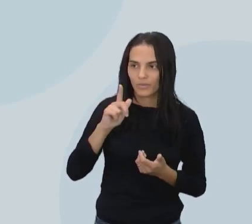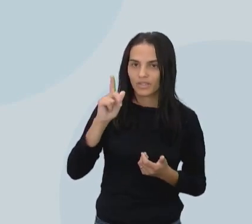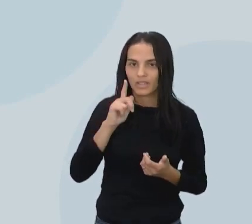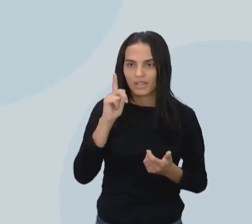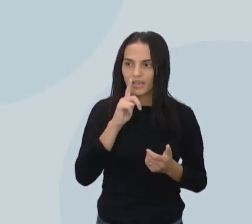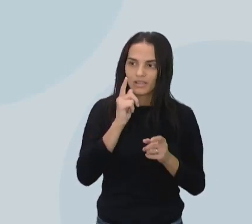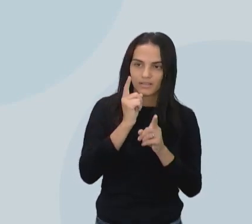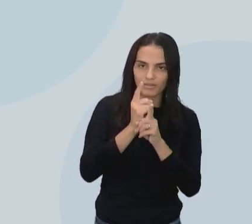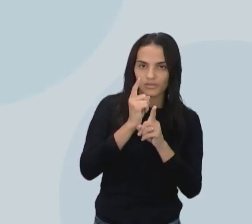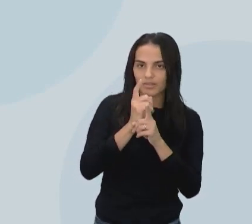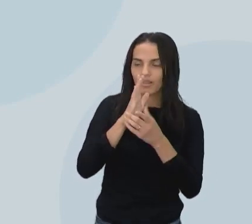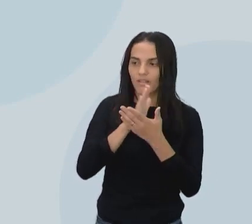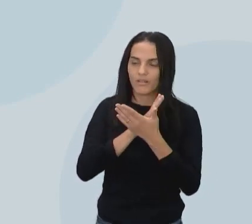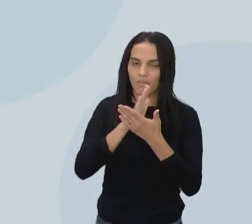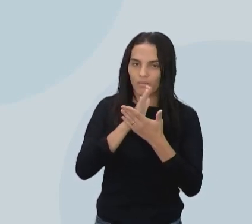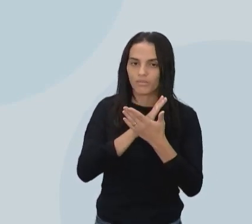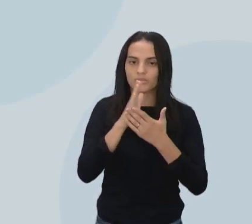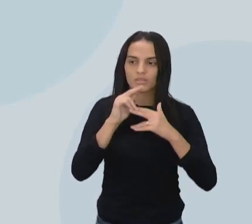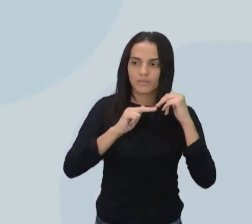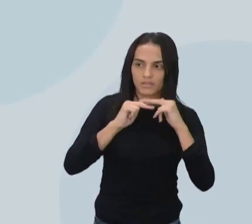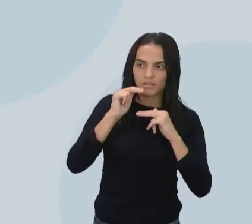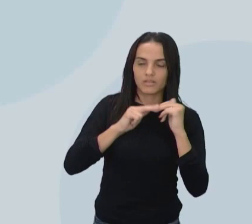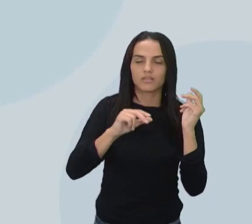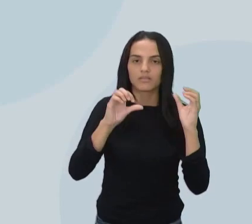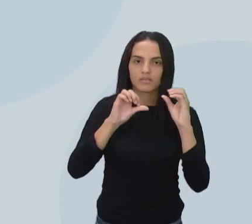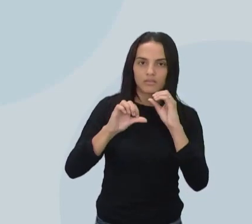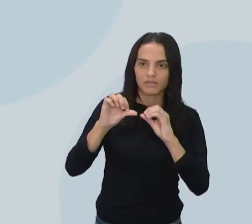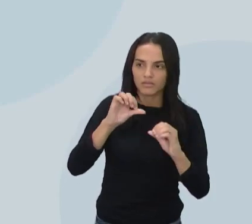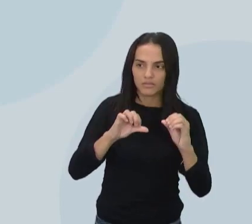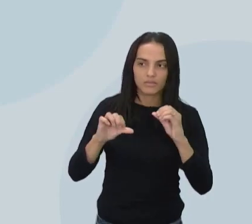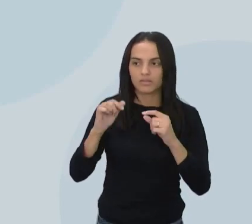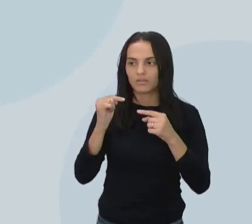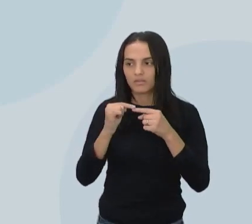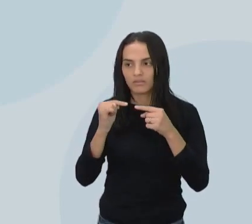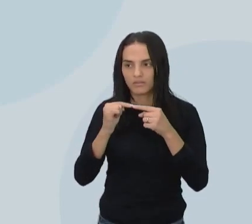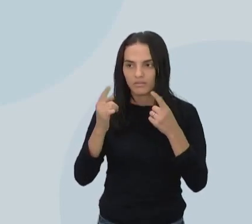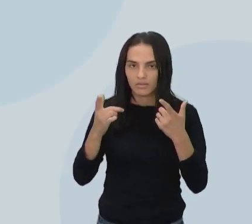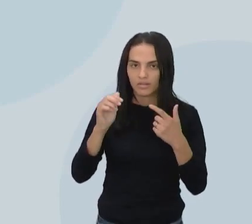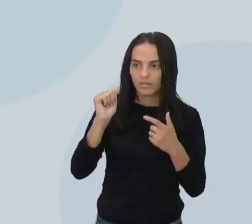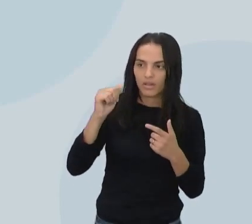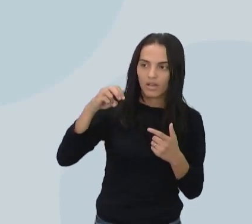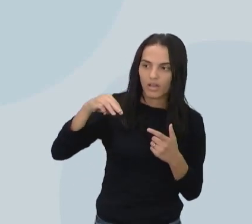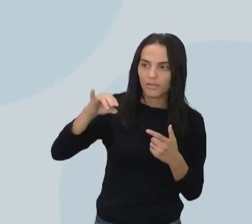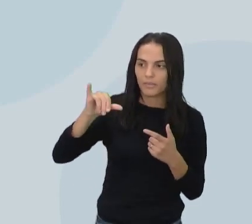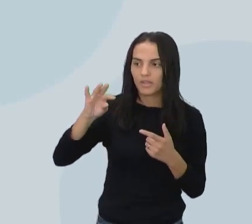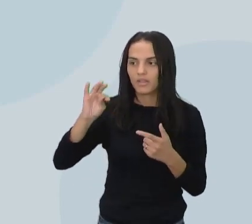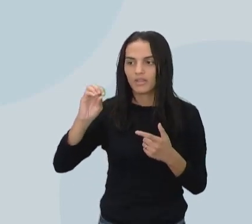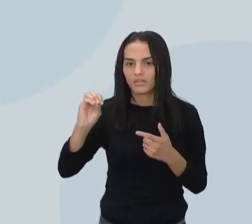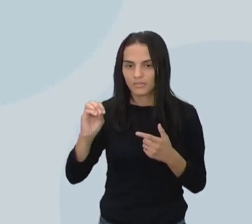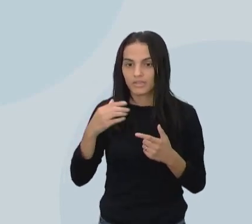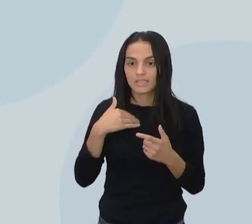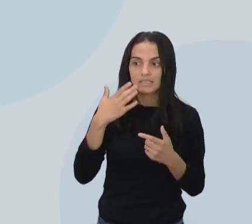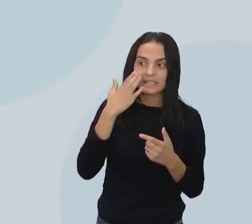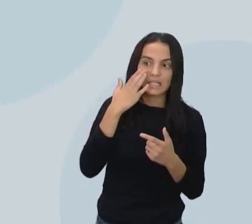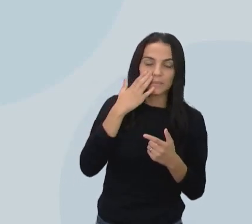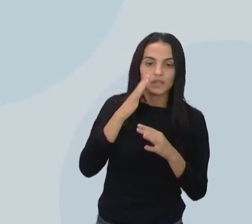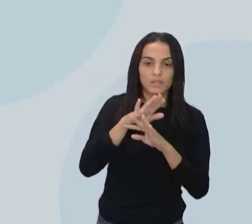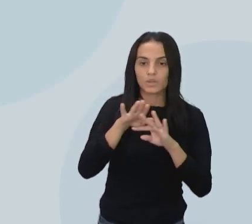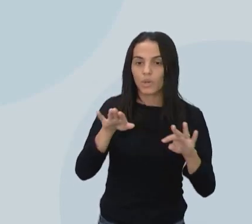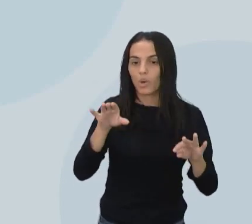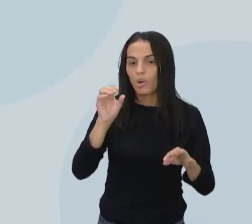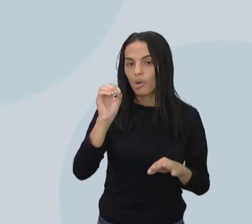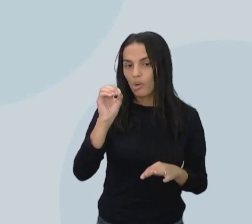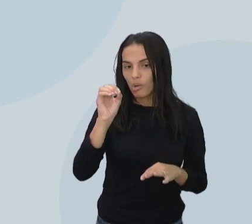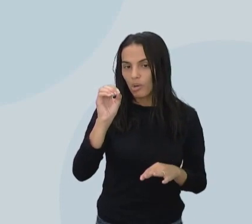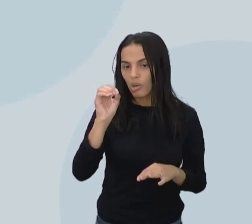ali elementos químicos ali que fazem parte da composição química do amianto, professora? De saber mesmo, só o oxigênio e